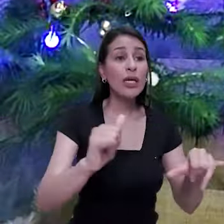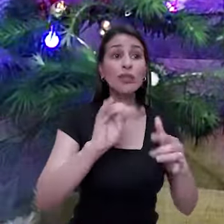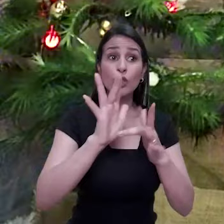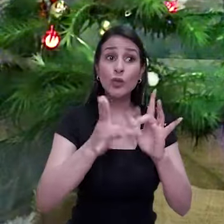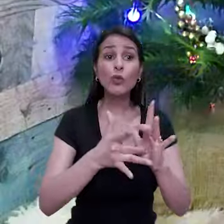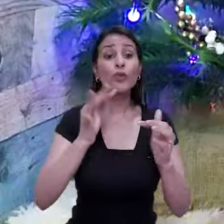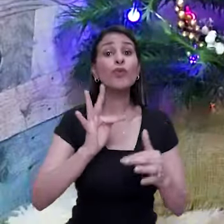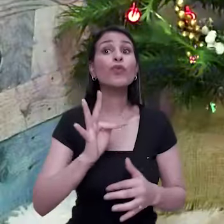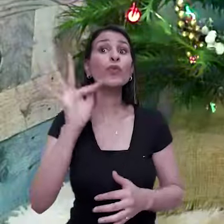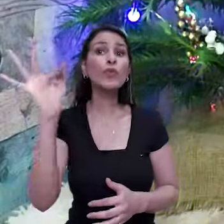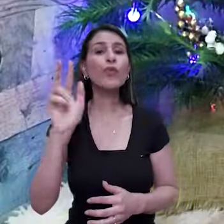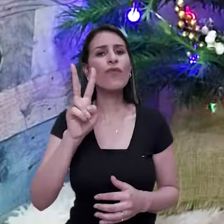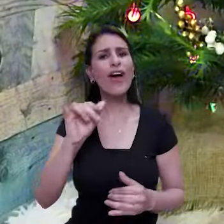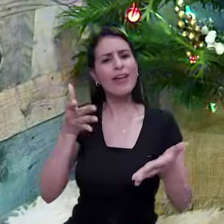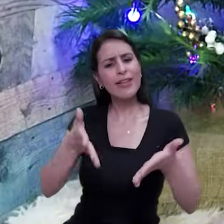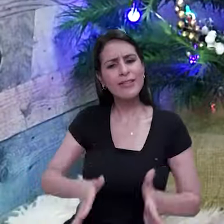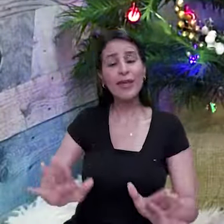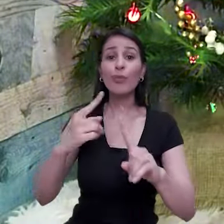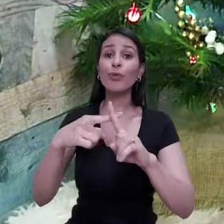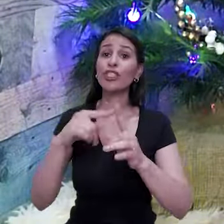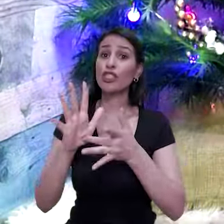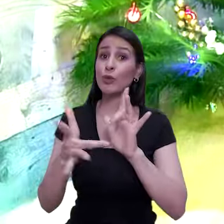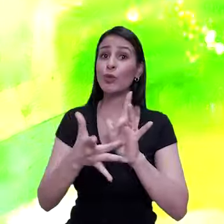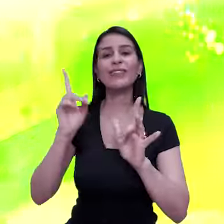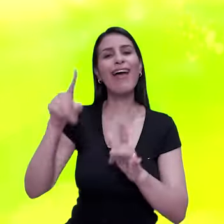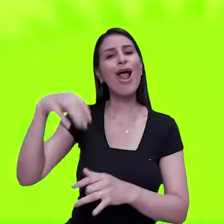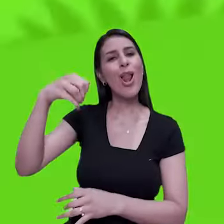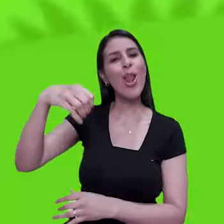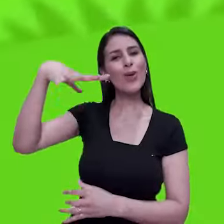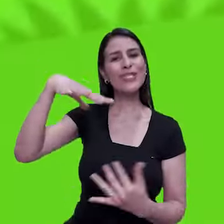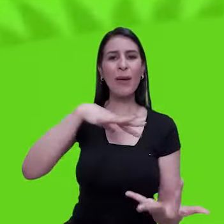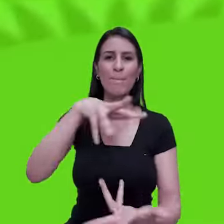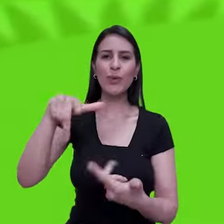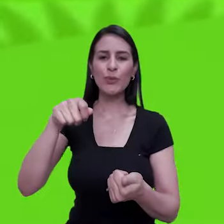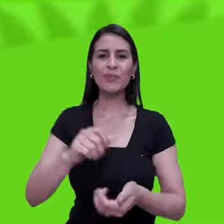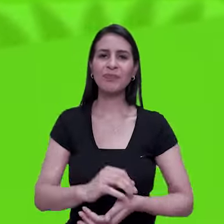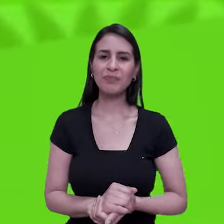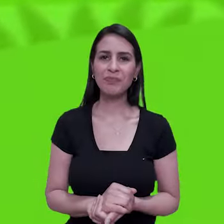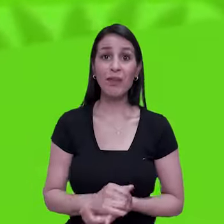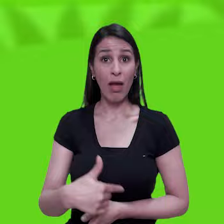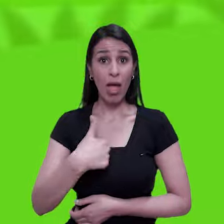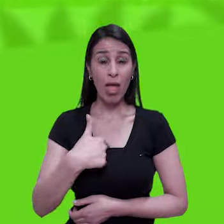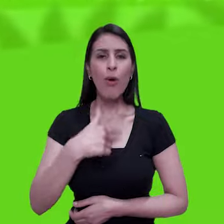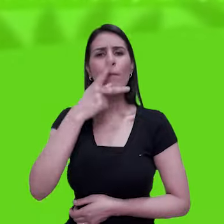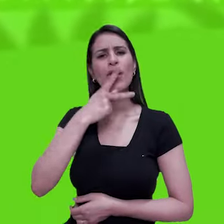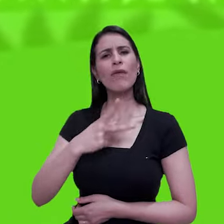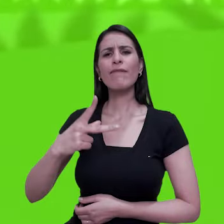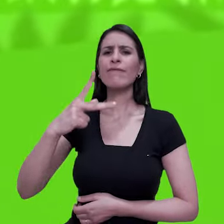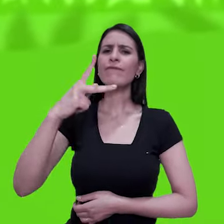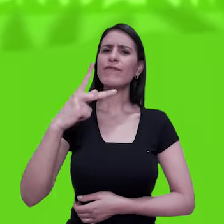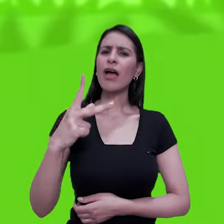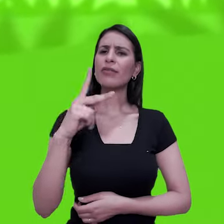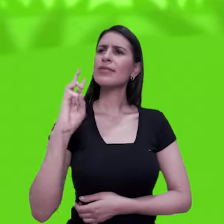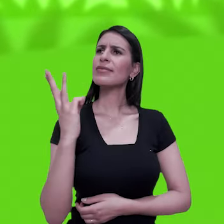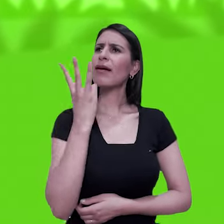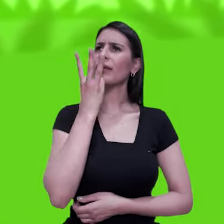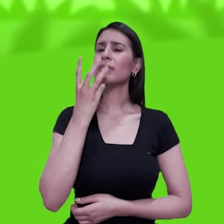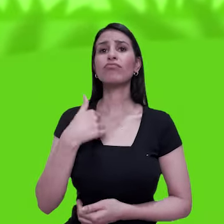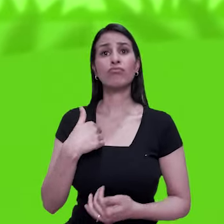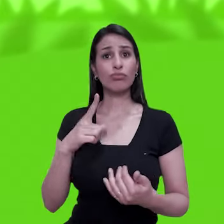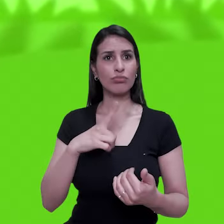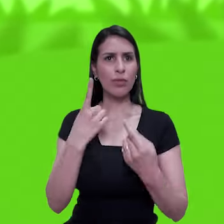Jesus é a luz do mundo. Eu sou o profeta Isaías e tenho algo para